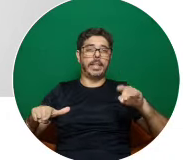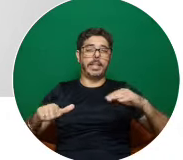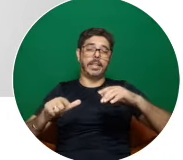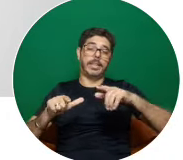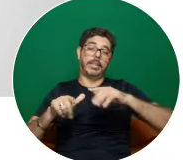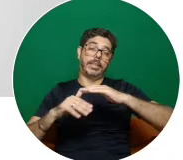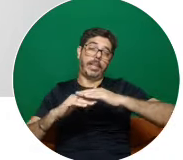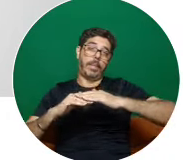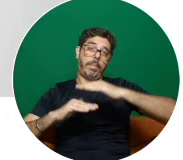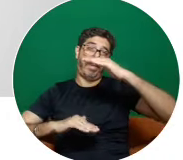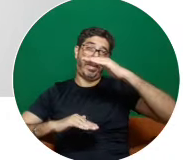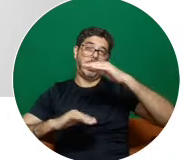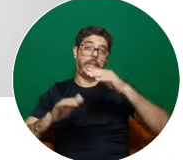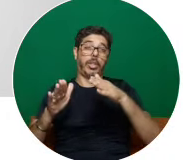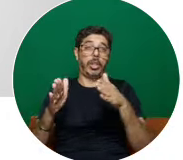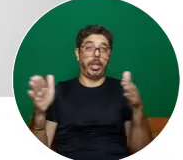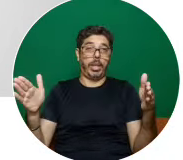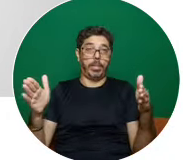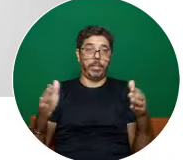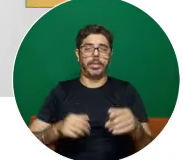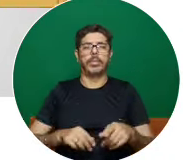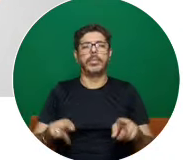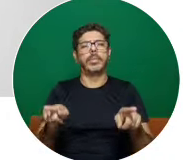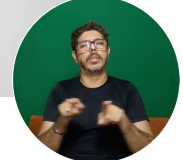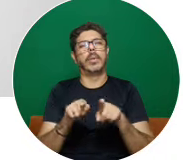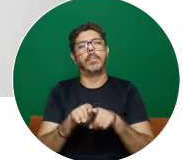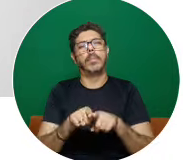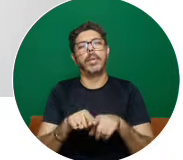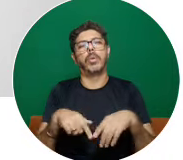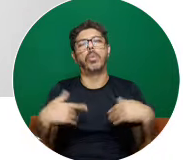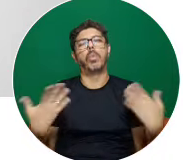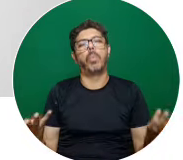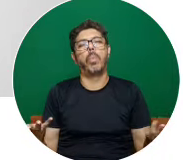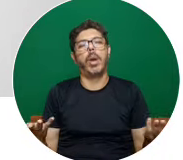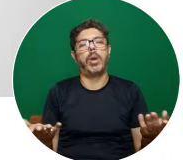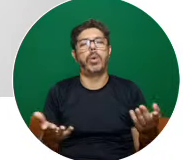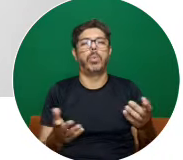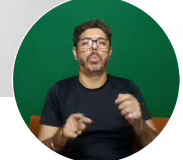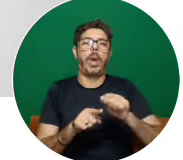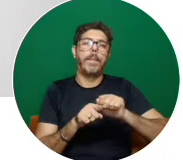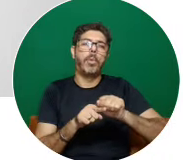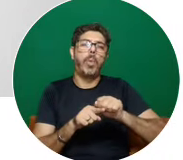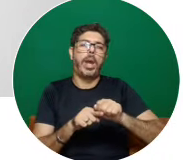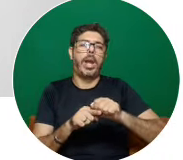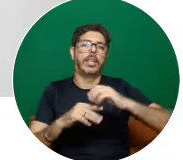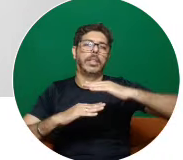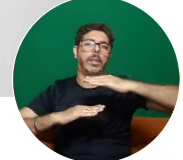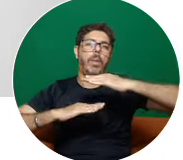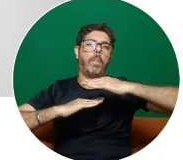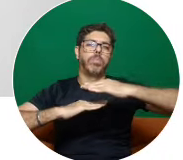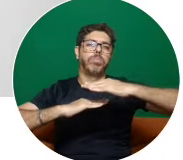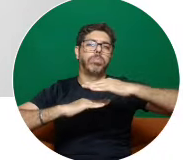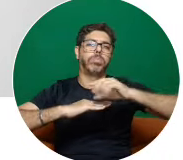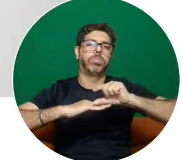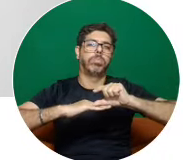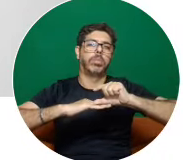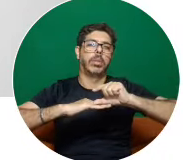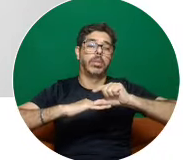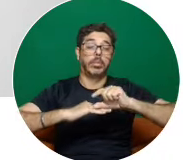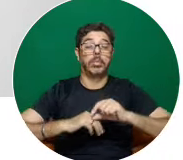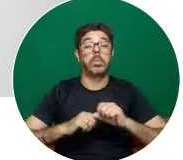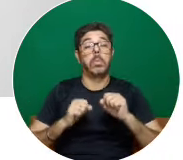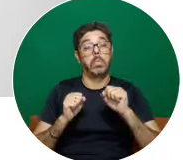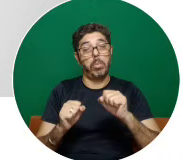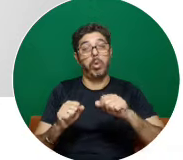A capacitância depende também do tipo de material isolante que pode ser inserido entre as placas. Embora nesse primeiro momento estejamos considerando